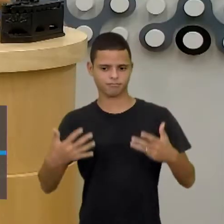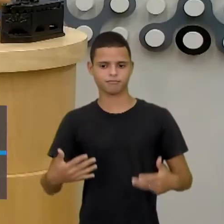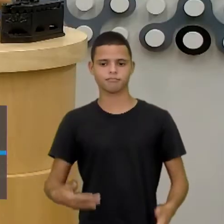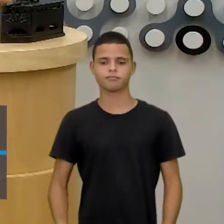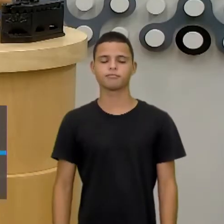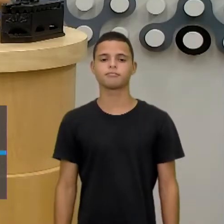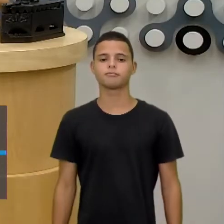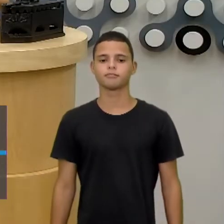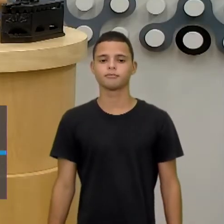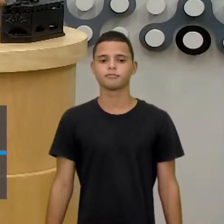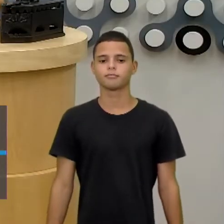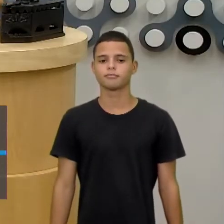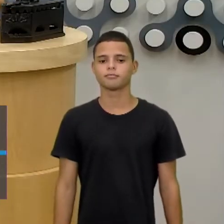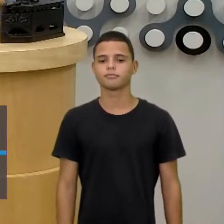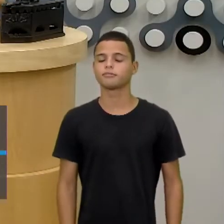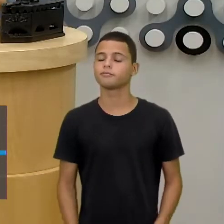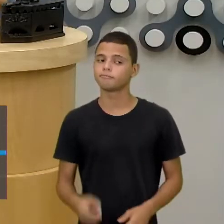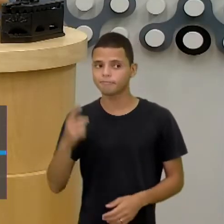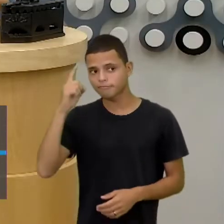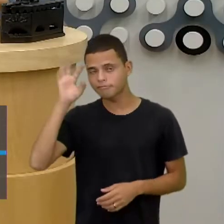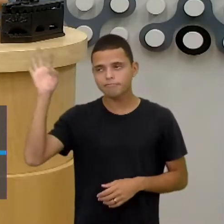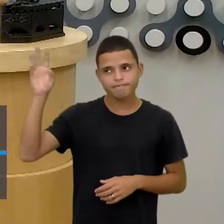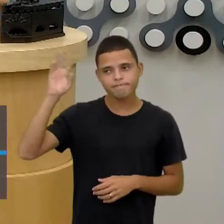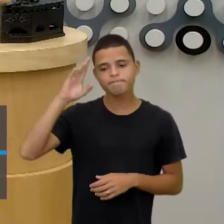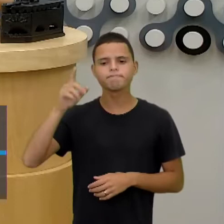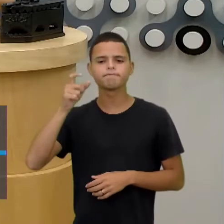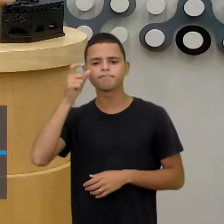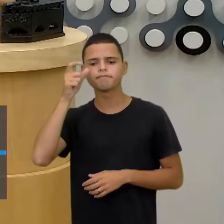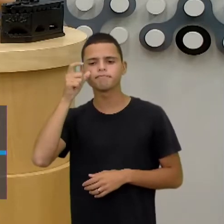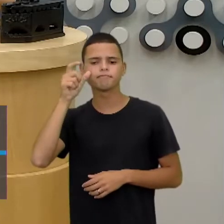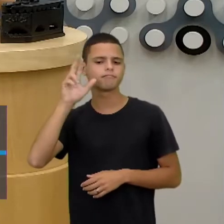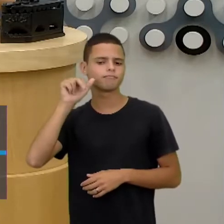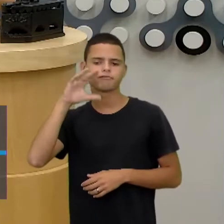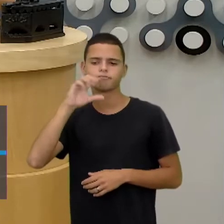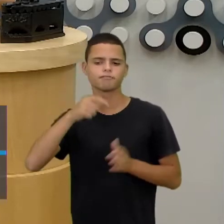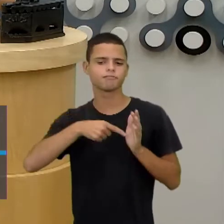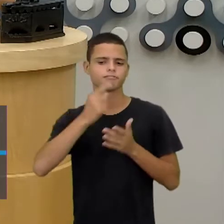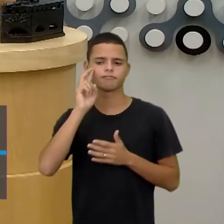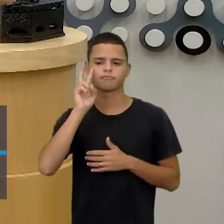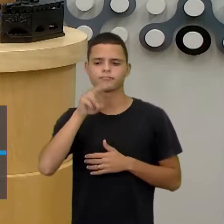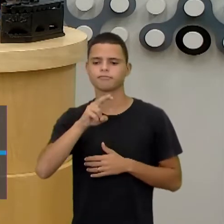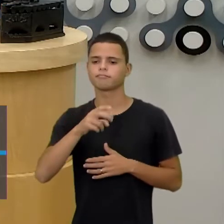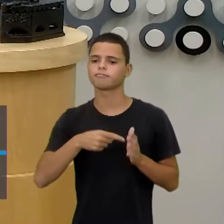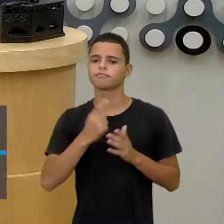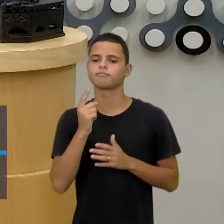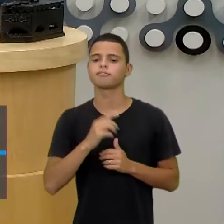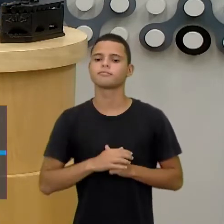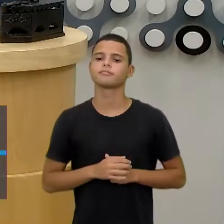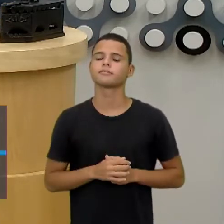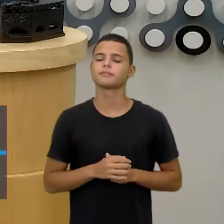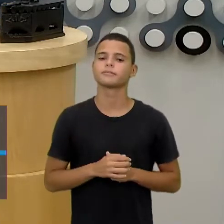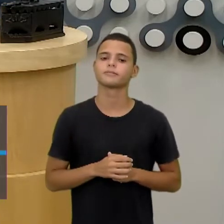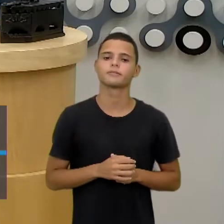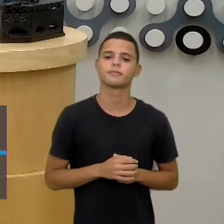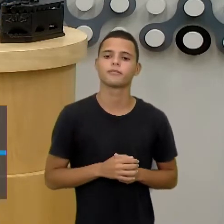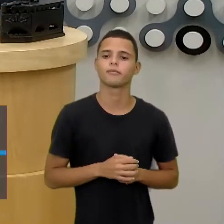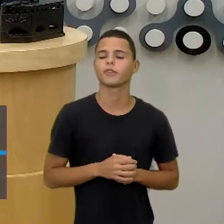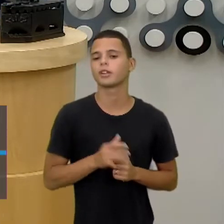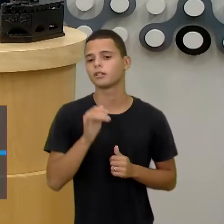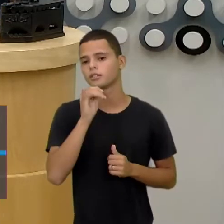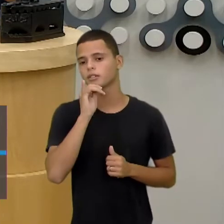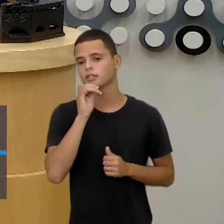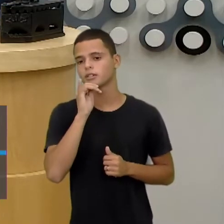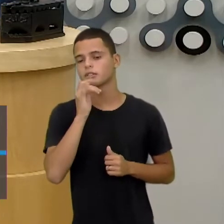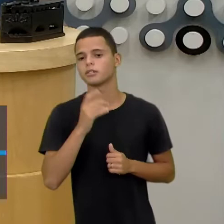alguns exemplos, assim, também sobre isso, que agora eu achei bem interessante. Eu não conhecia a semântica. Sim. Porque também, por exemplo, os